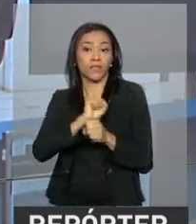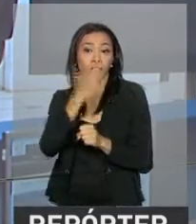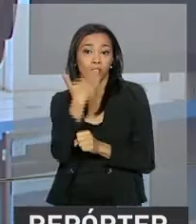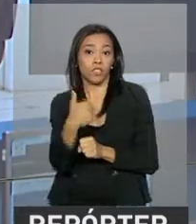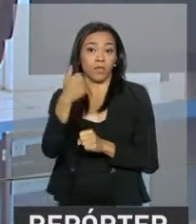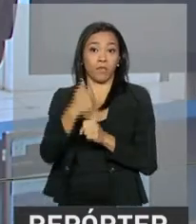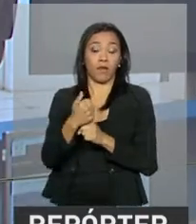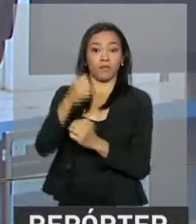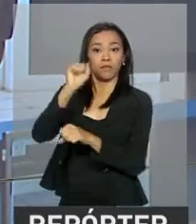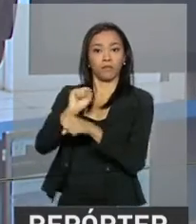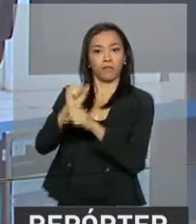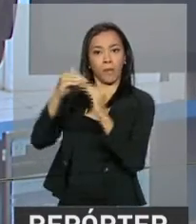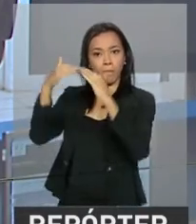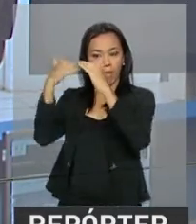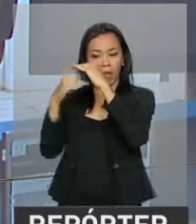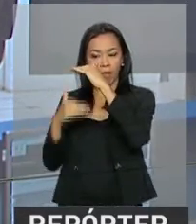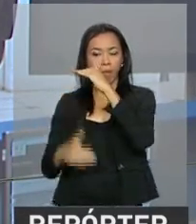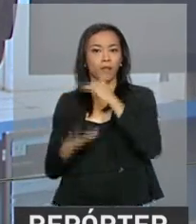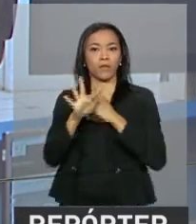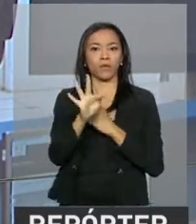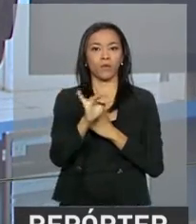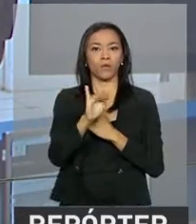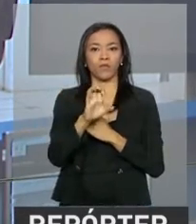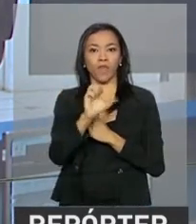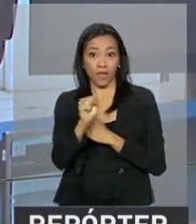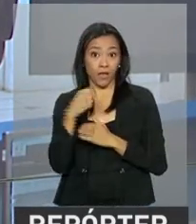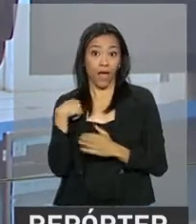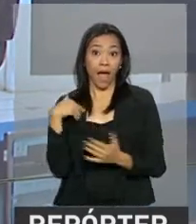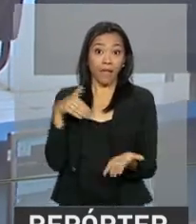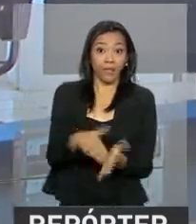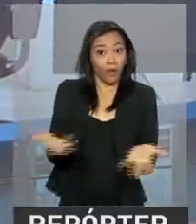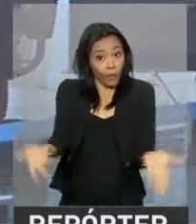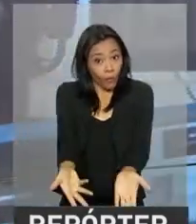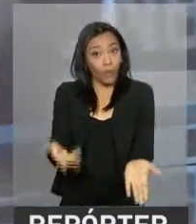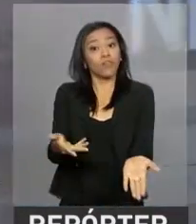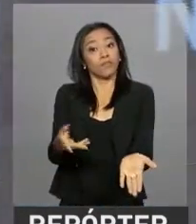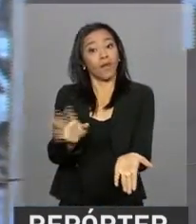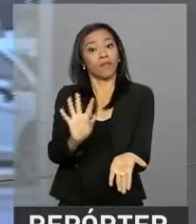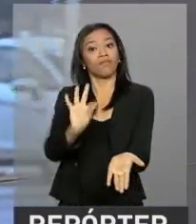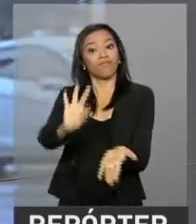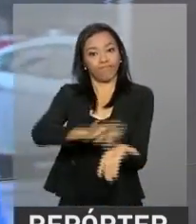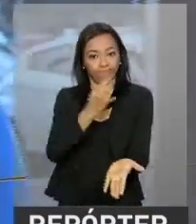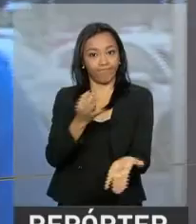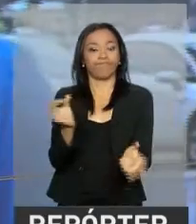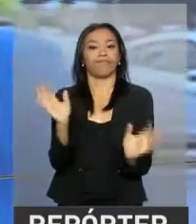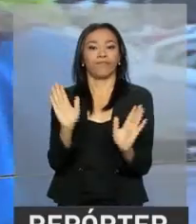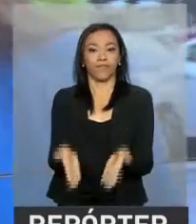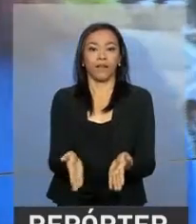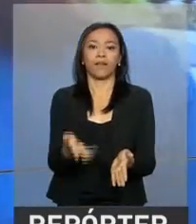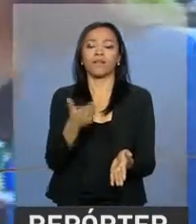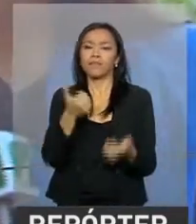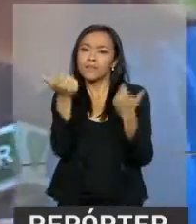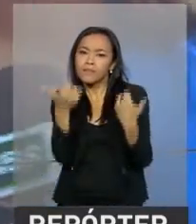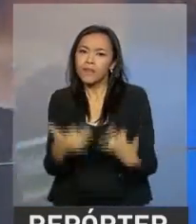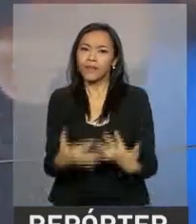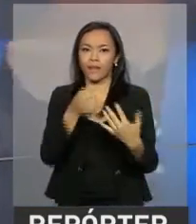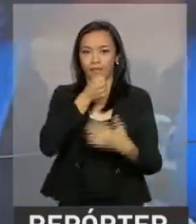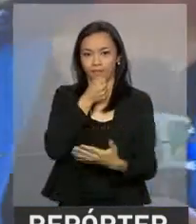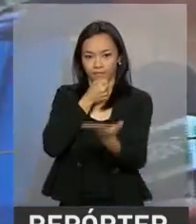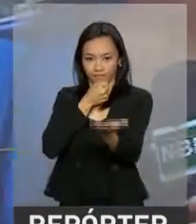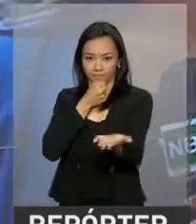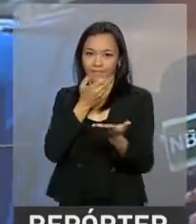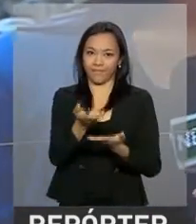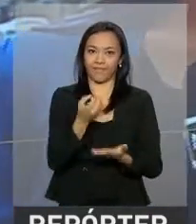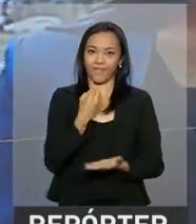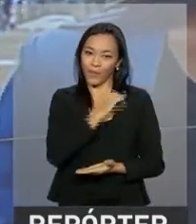de Financiamento Estudantil, têm até hoje para concluir as inscrições. Quem vai falar mais para a gente sobre esse assunto é a repórter Gabriela Noronha.